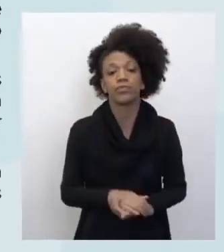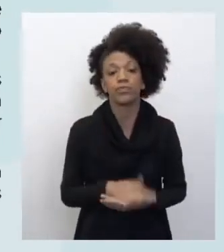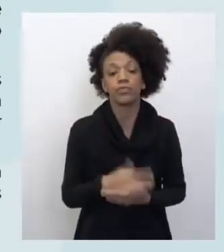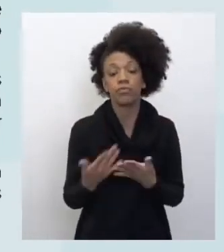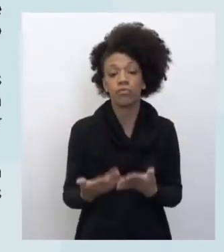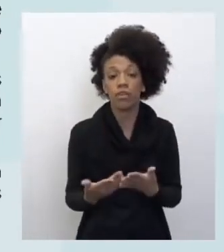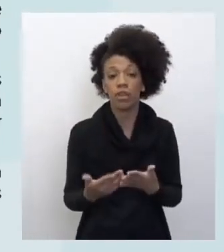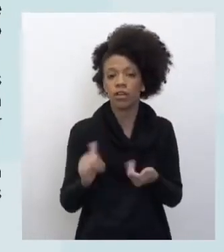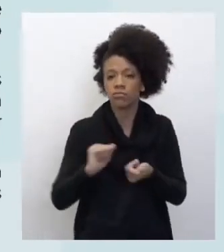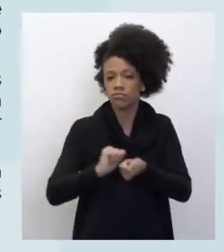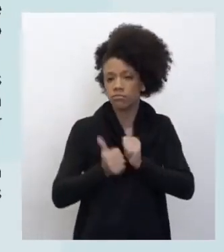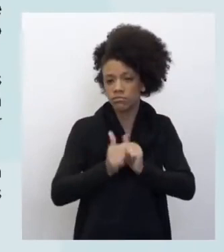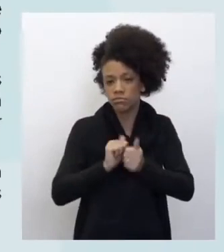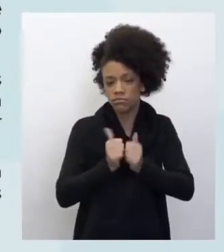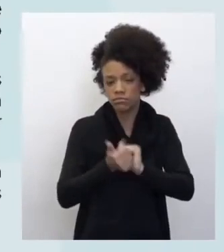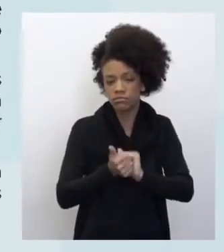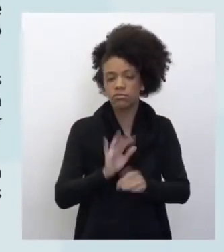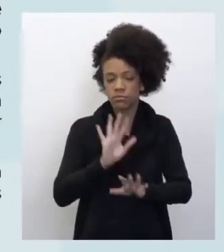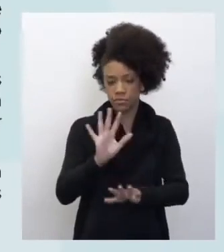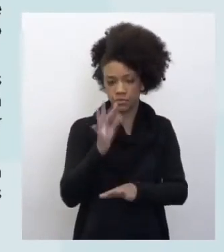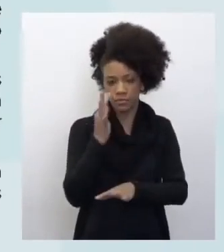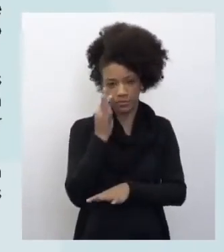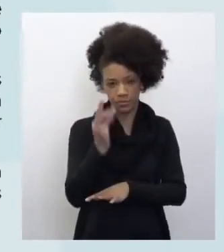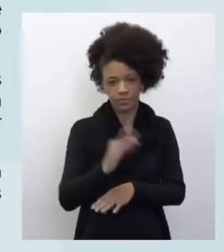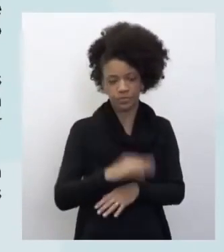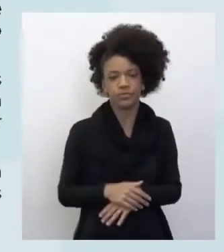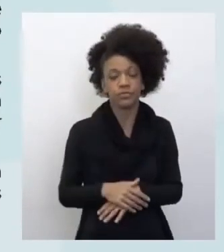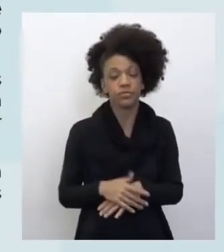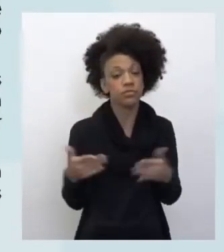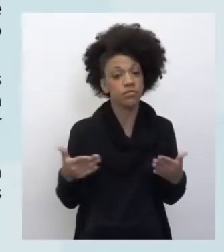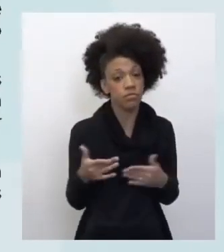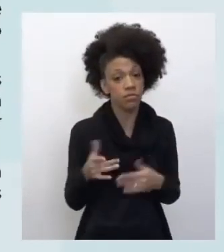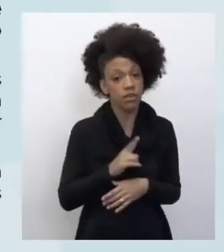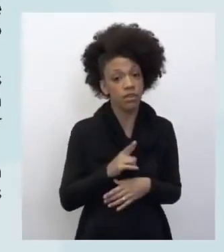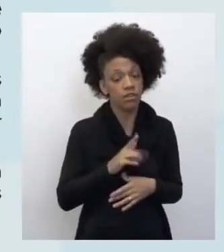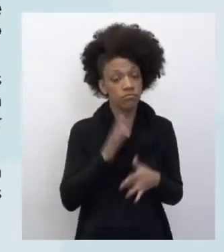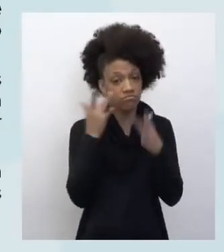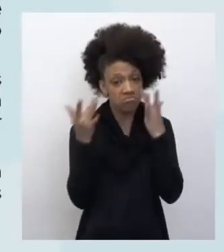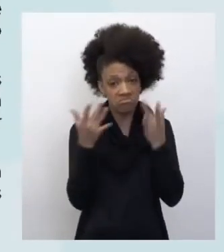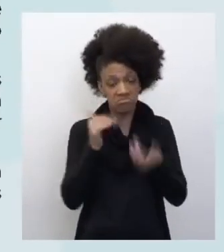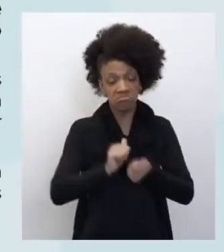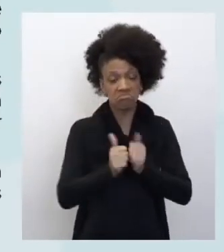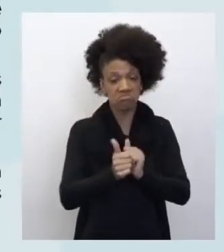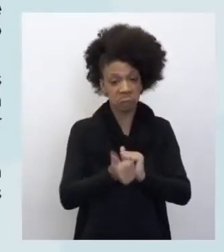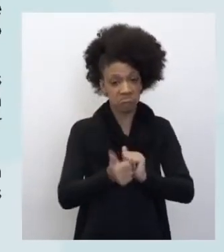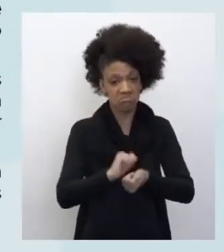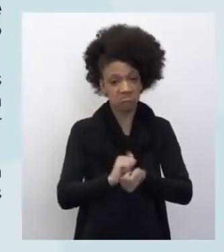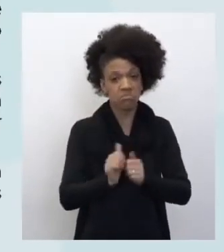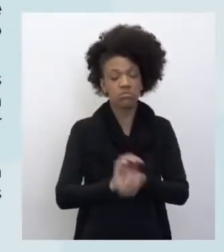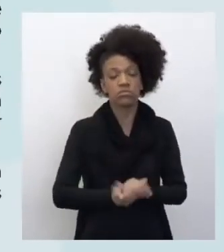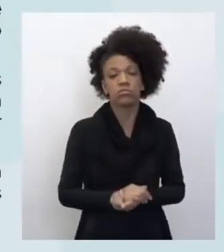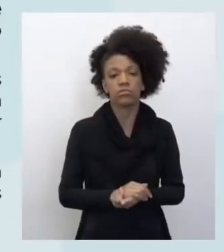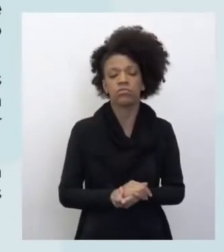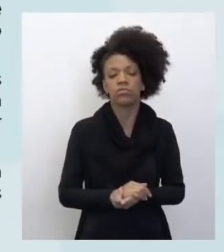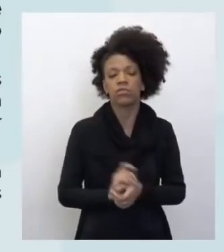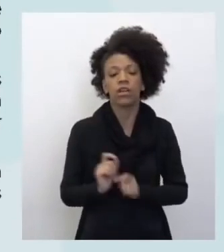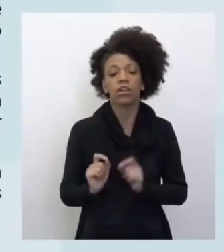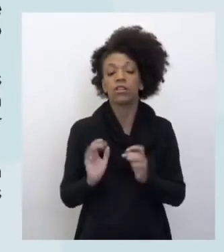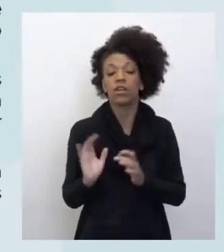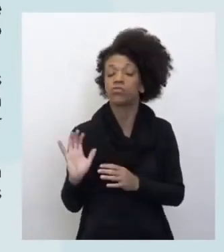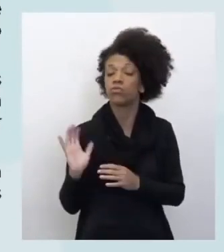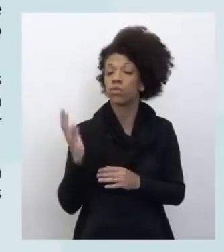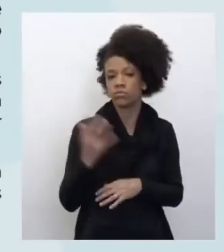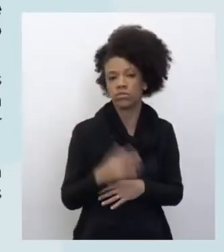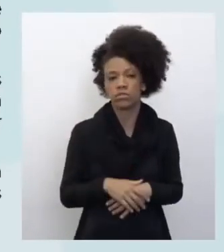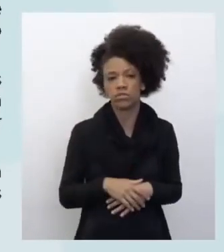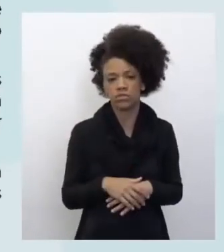era no improviso. Olha só, hoje em dia nós temos muitas peças de improviso. Olha já da onde que vem. Que passavam